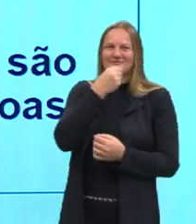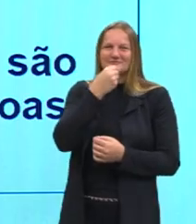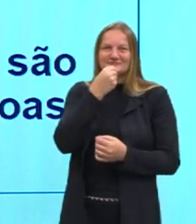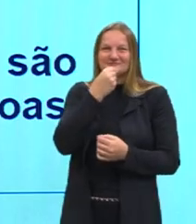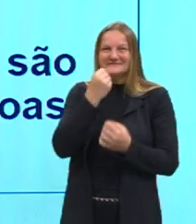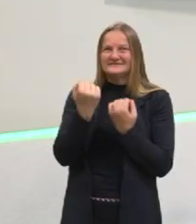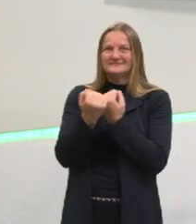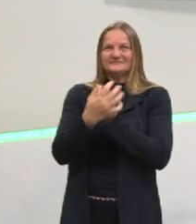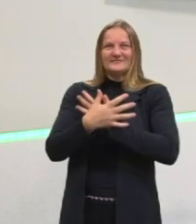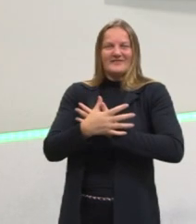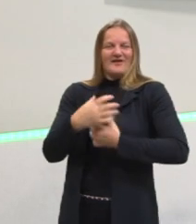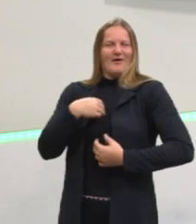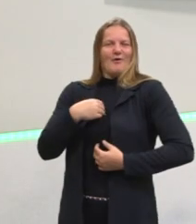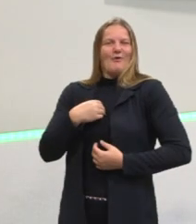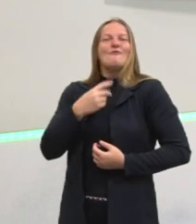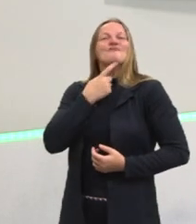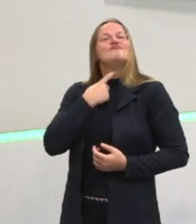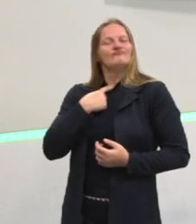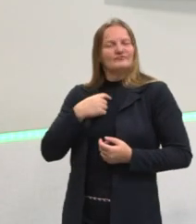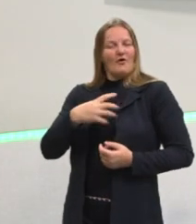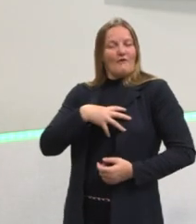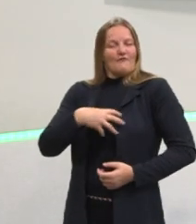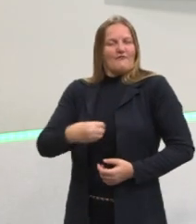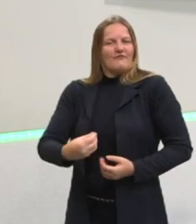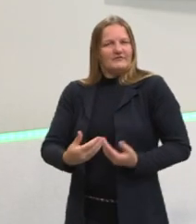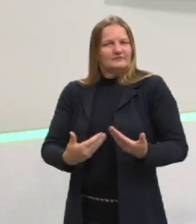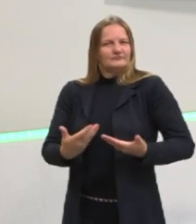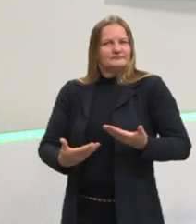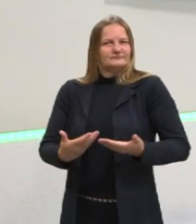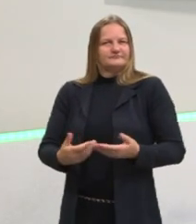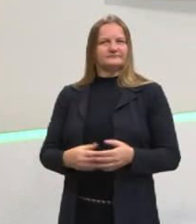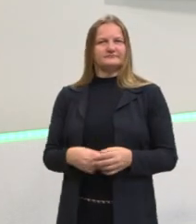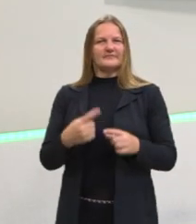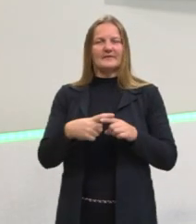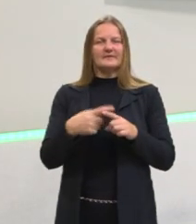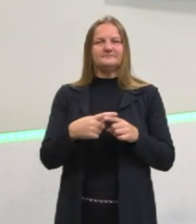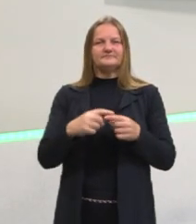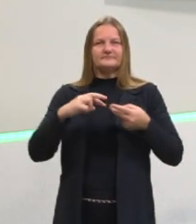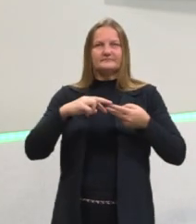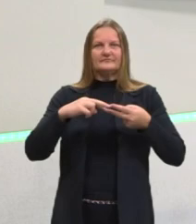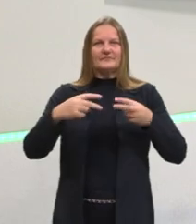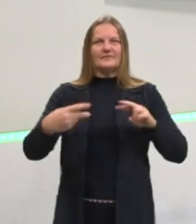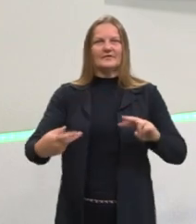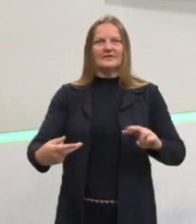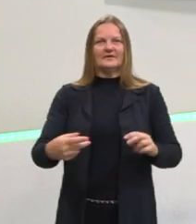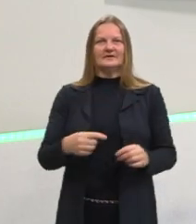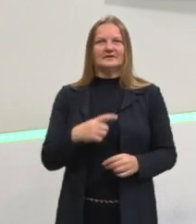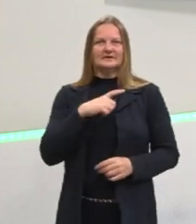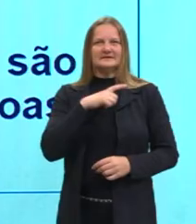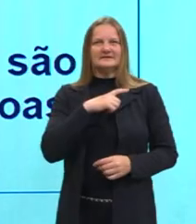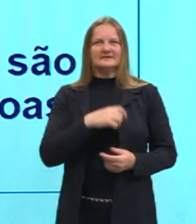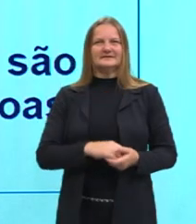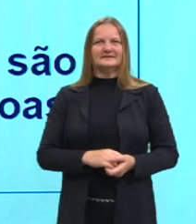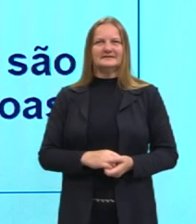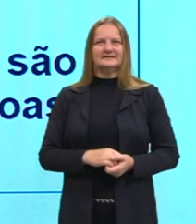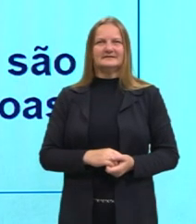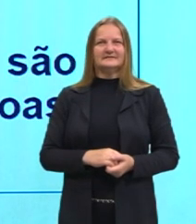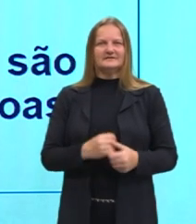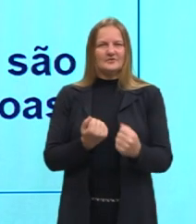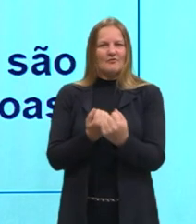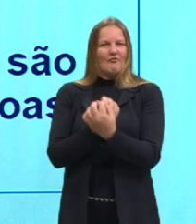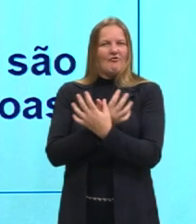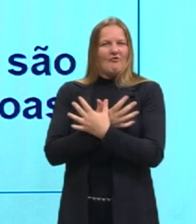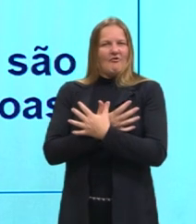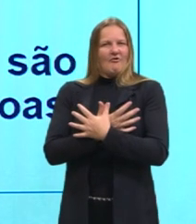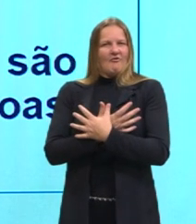isso que eu quero para o melhor para mim a descendência os meus filhotes né porque a planta a planta Ainda não tô falando eu tô falando